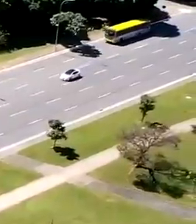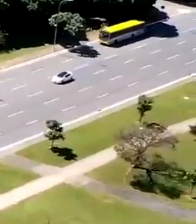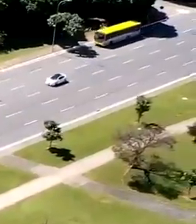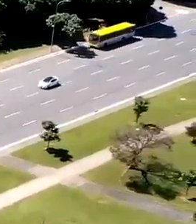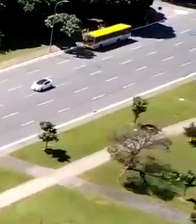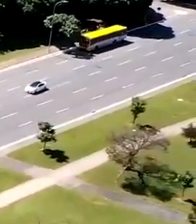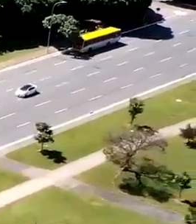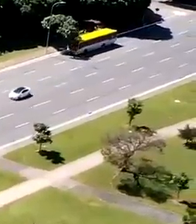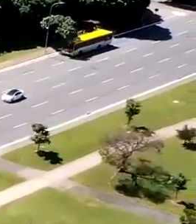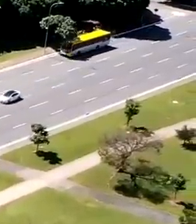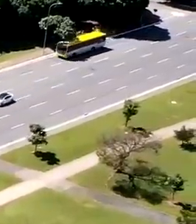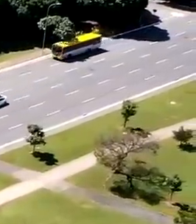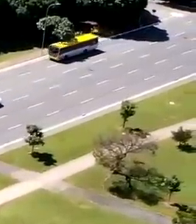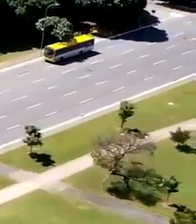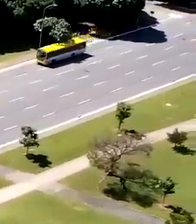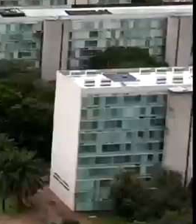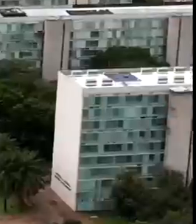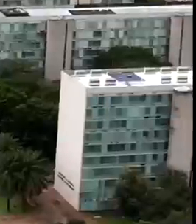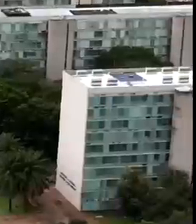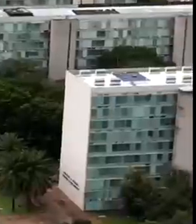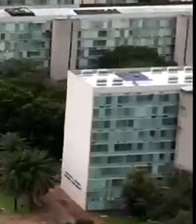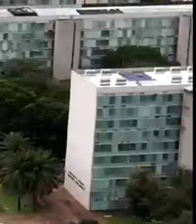E aí